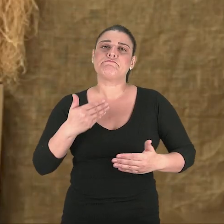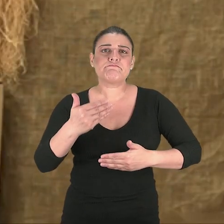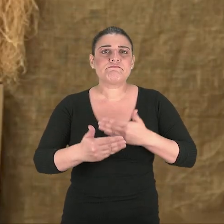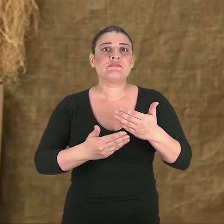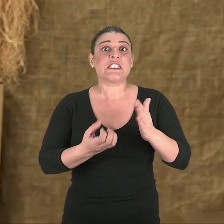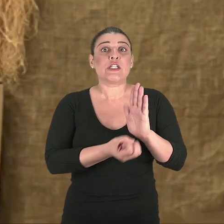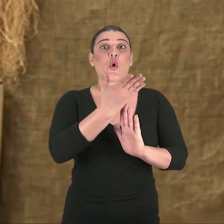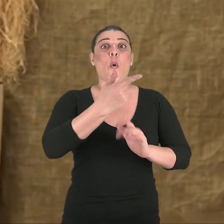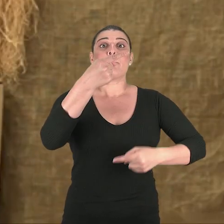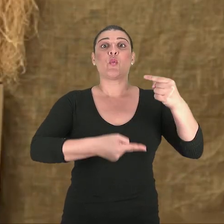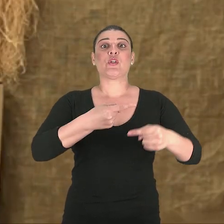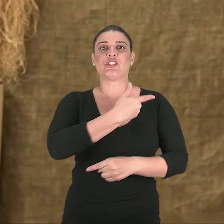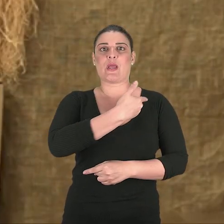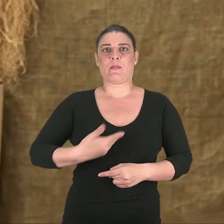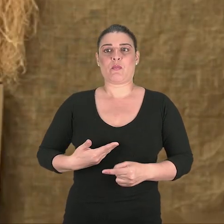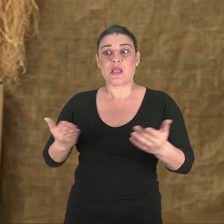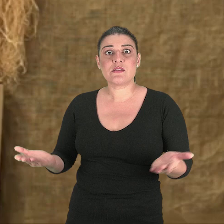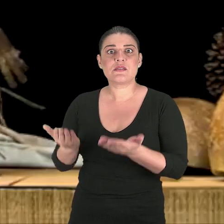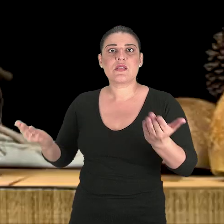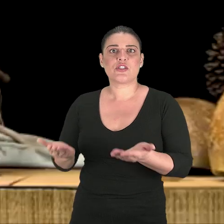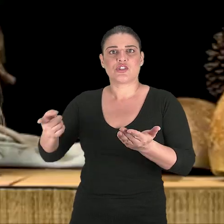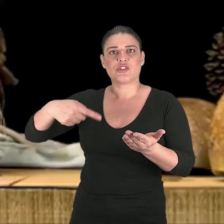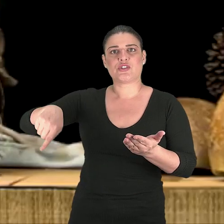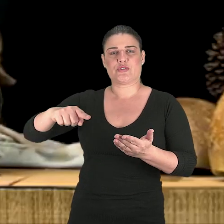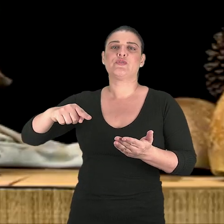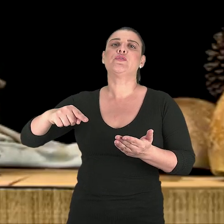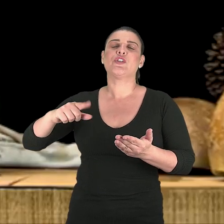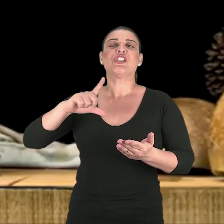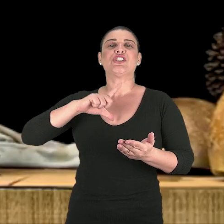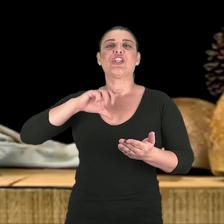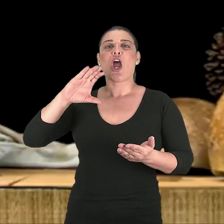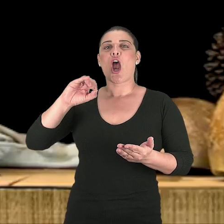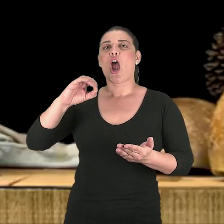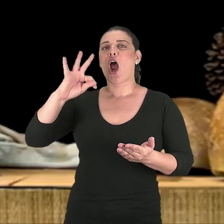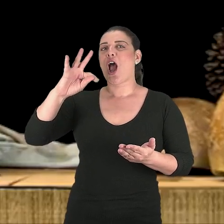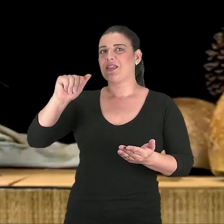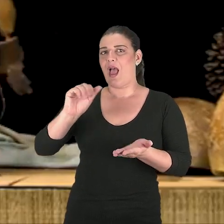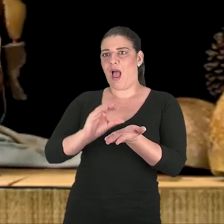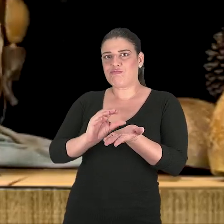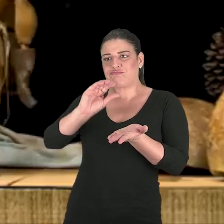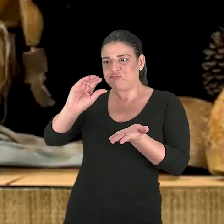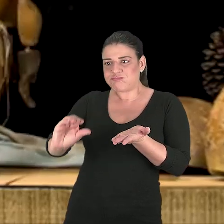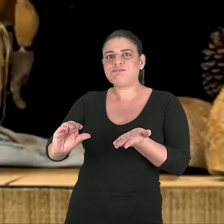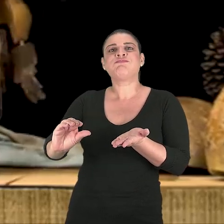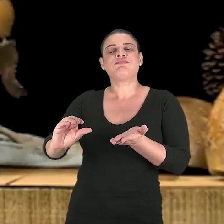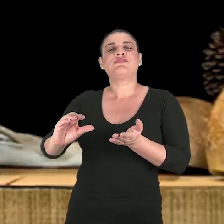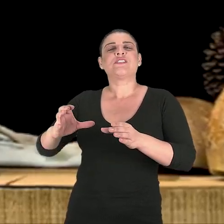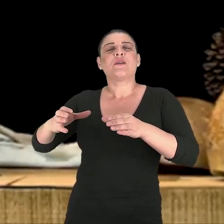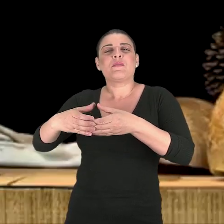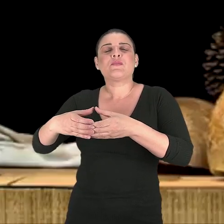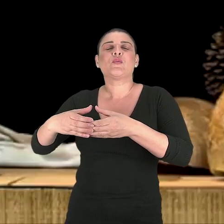as políticas públicas, né, e estabeleceram as cotas para as